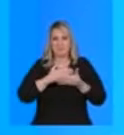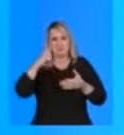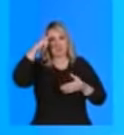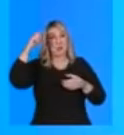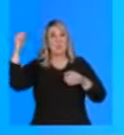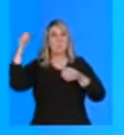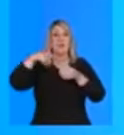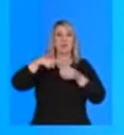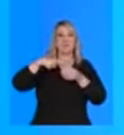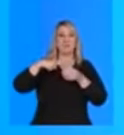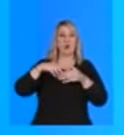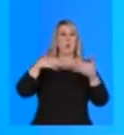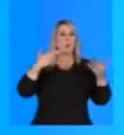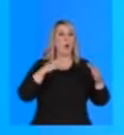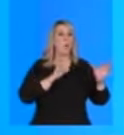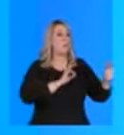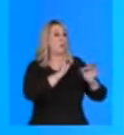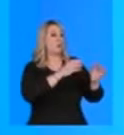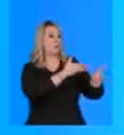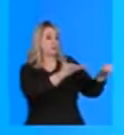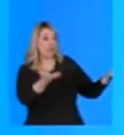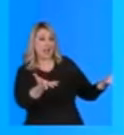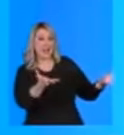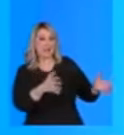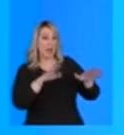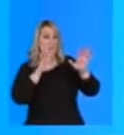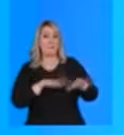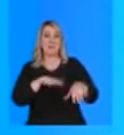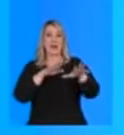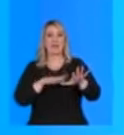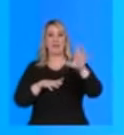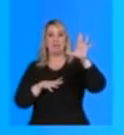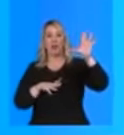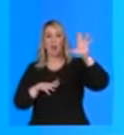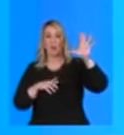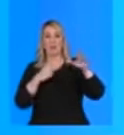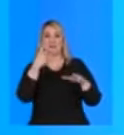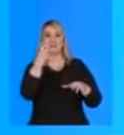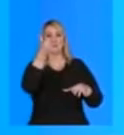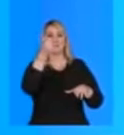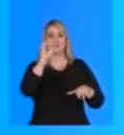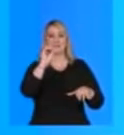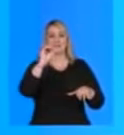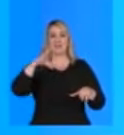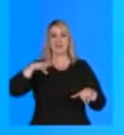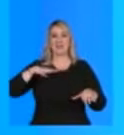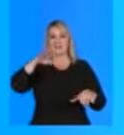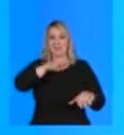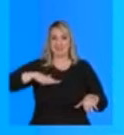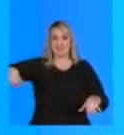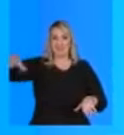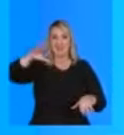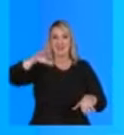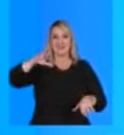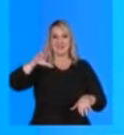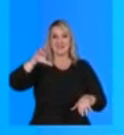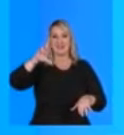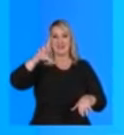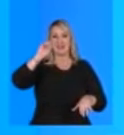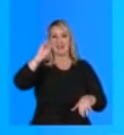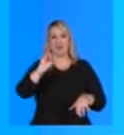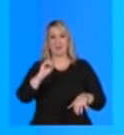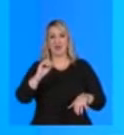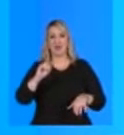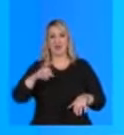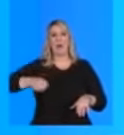pessoal na Câmara de Vereadores qual vai ser o projeto deles né levar a marcha da maconha para os 160 municípios do Rio de Janeiro vai criar o programa